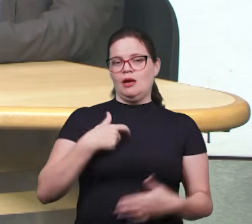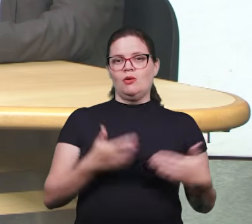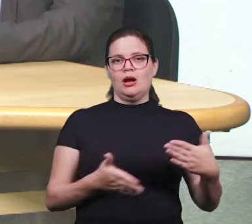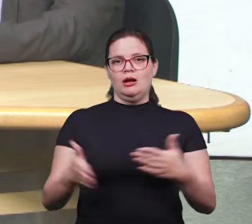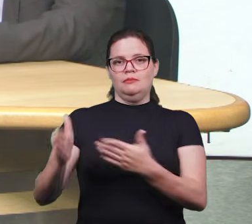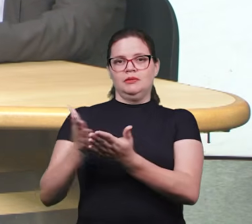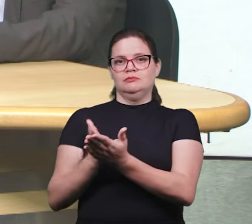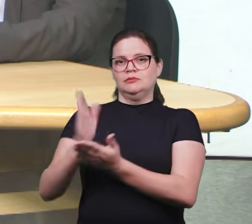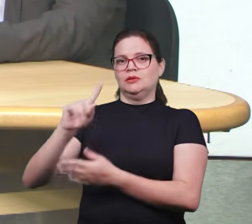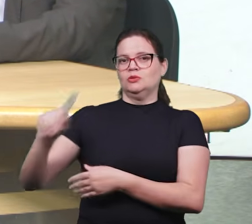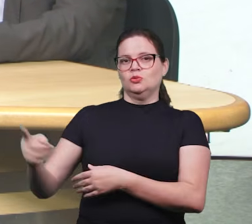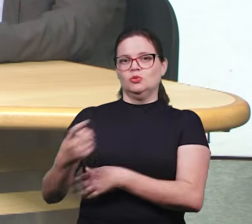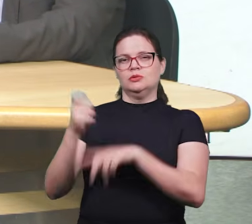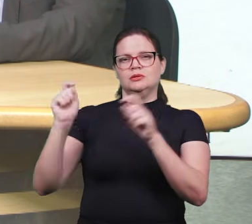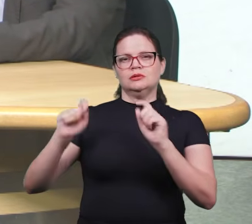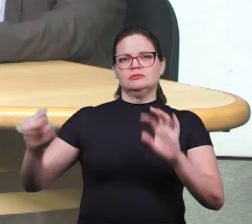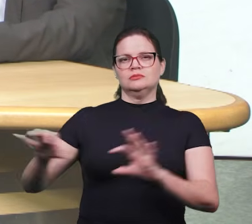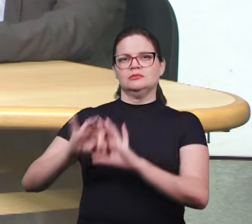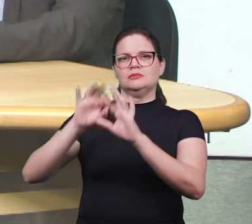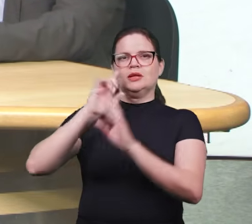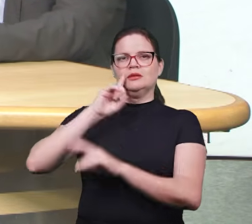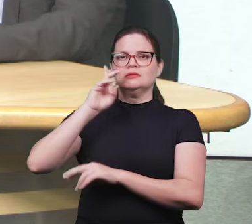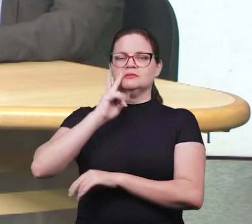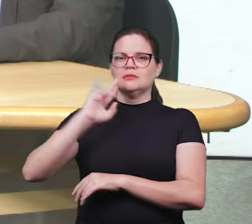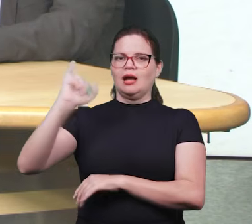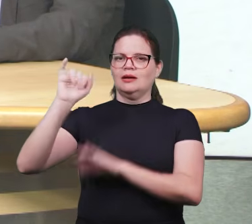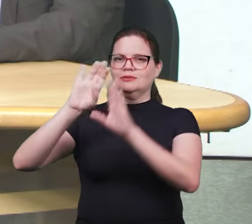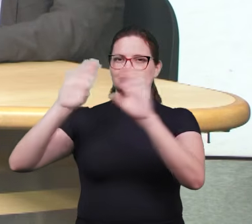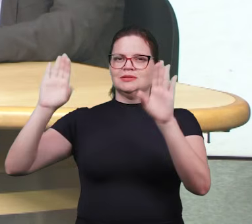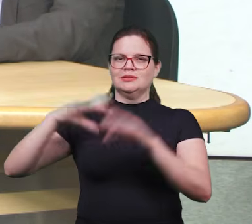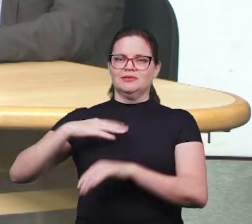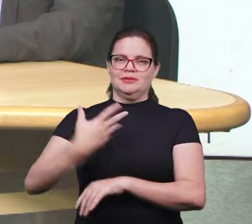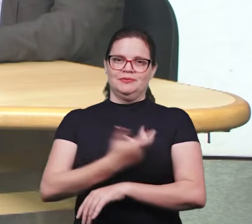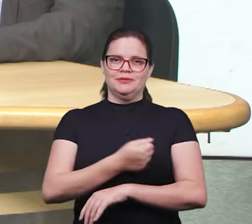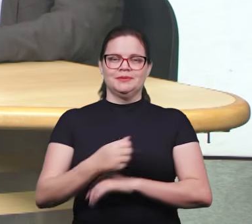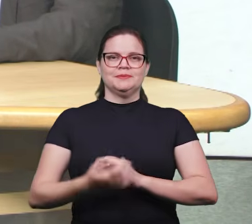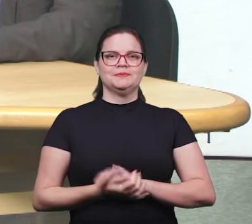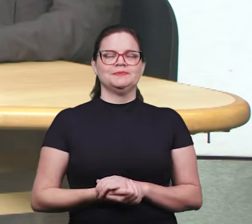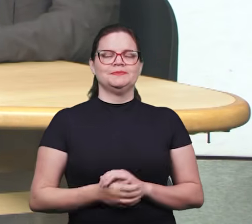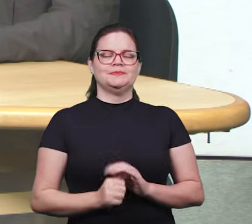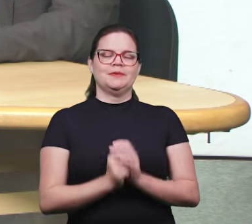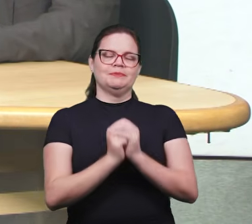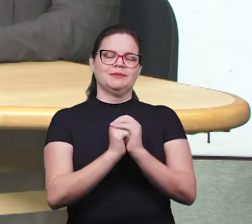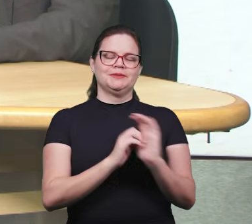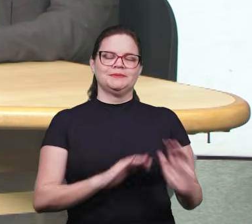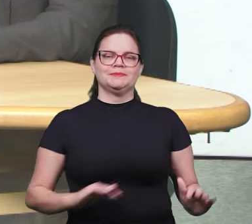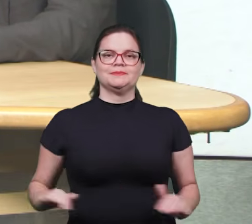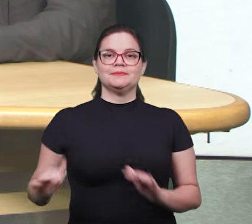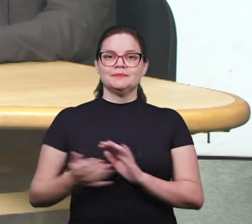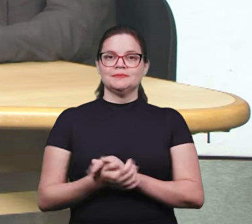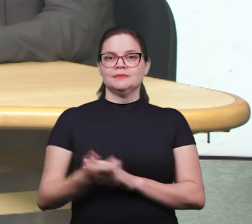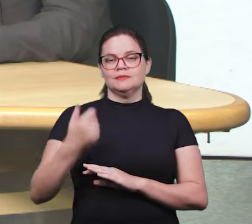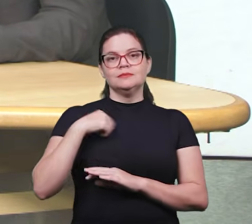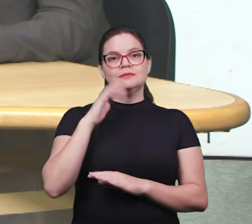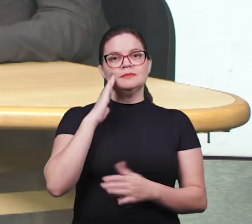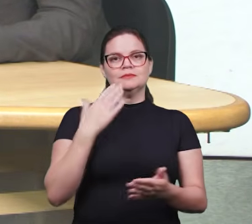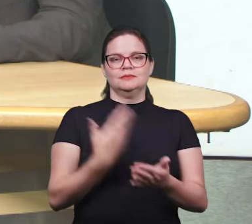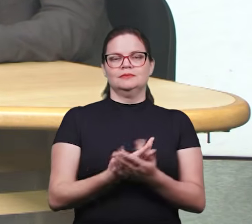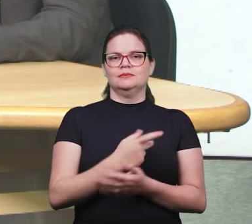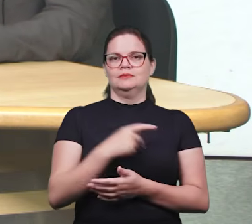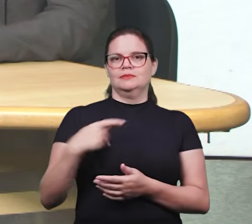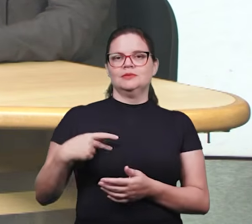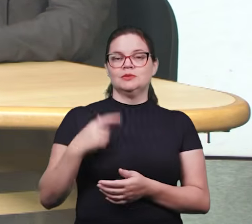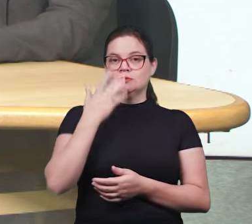né? É, É o único recurso que nós temos para alcançar a salvação. isso. Amém. Amém. Eu creio, pastor